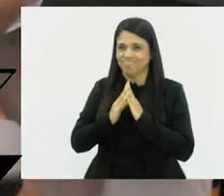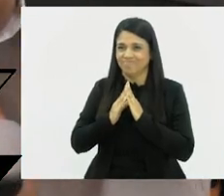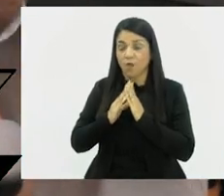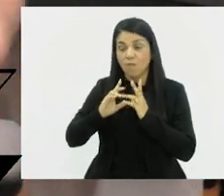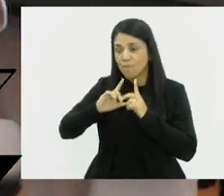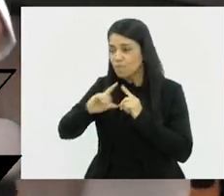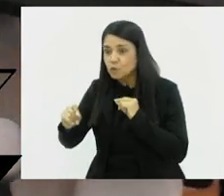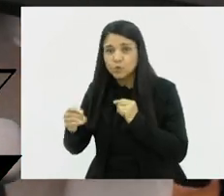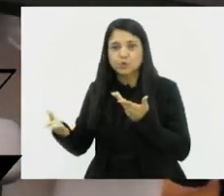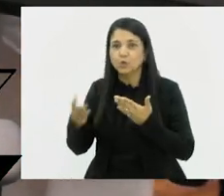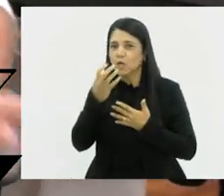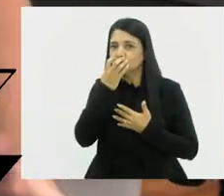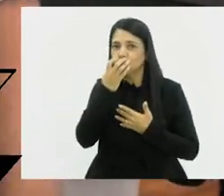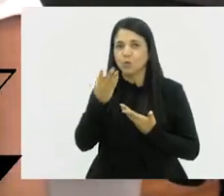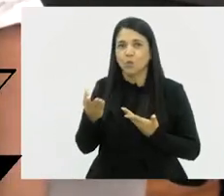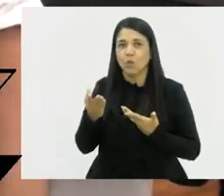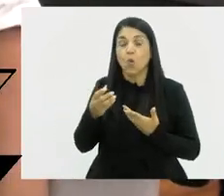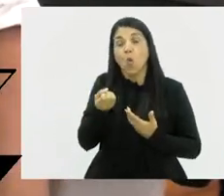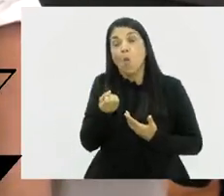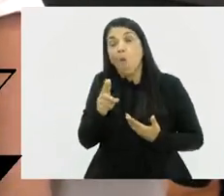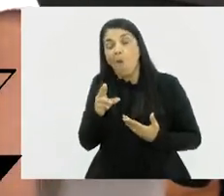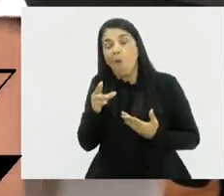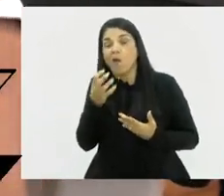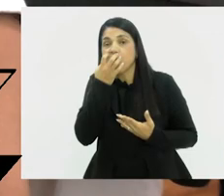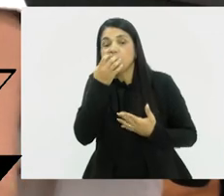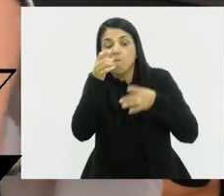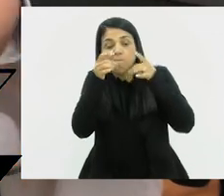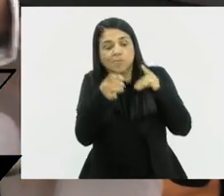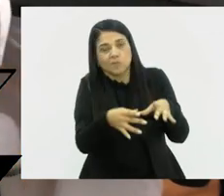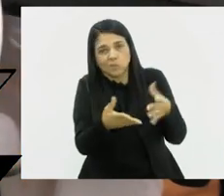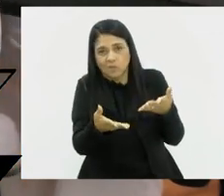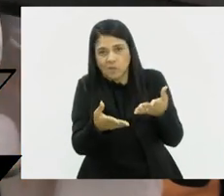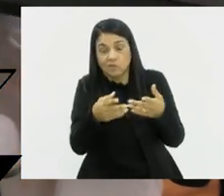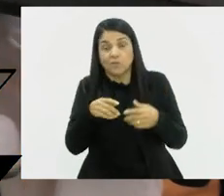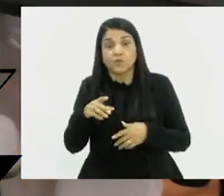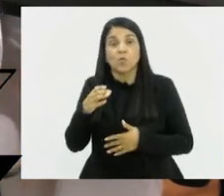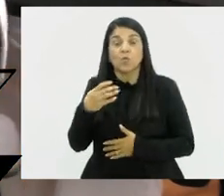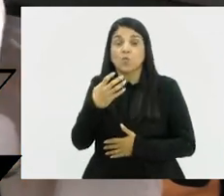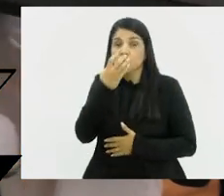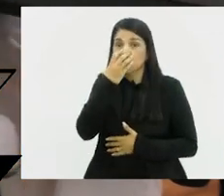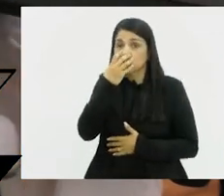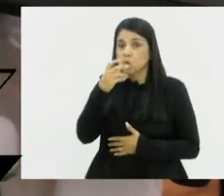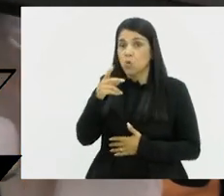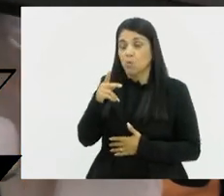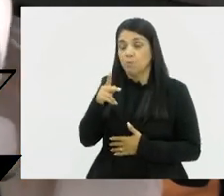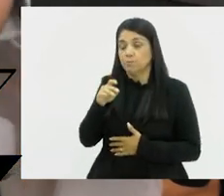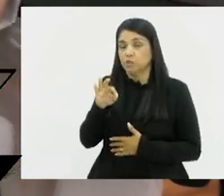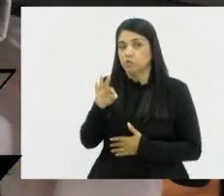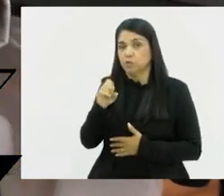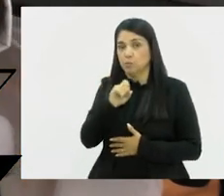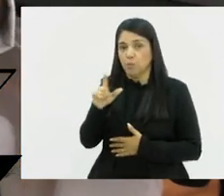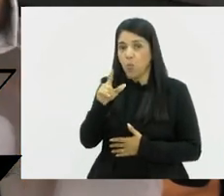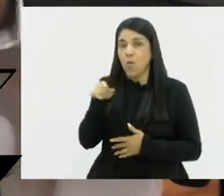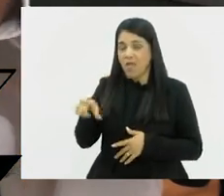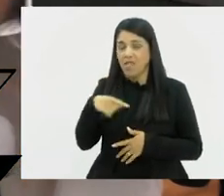fugiram por algum motivo ou são cães abandonados. Então, como o pitbull é um cão terra, ele tem a natural agressividade dele